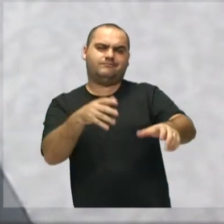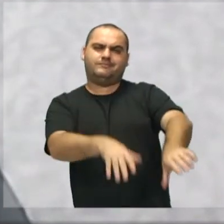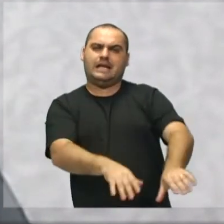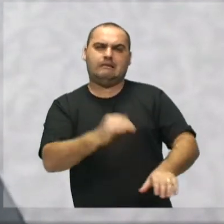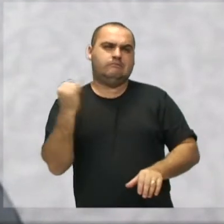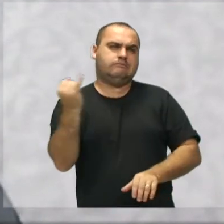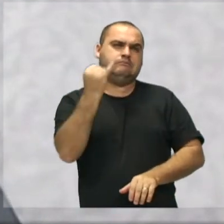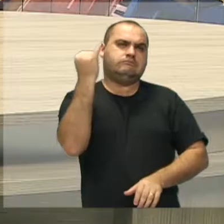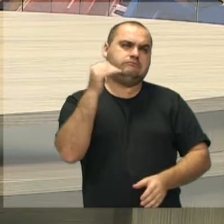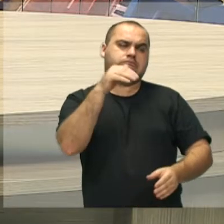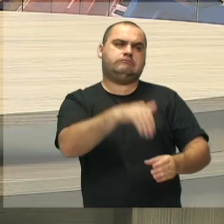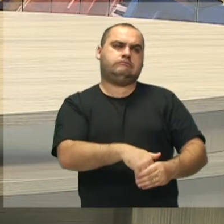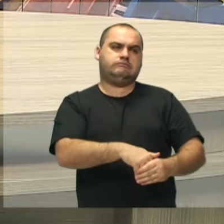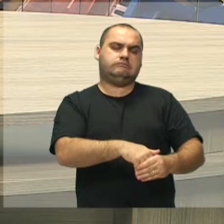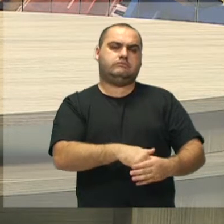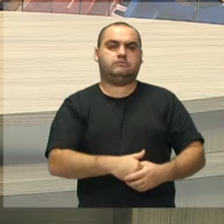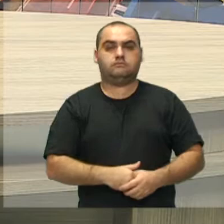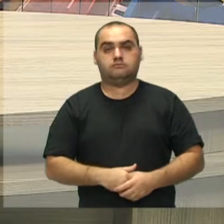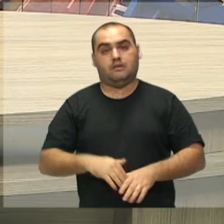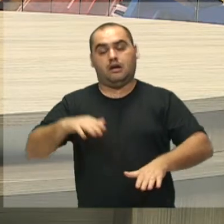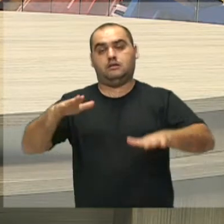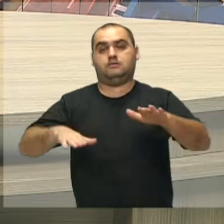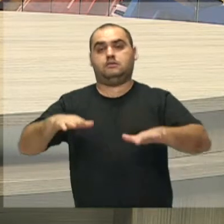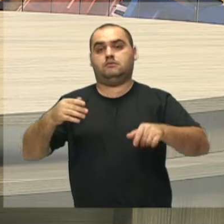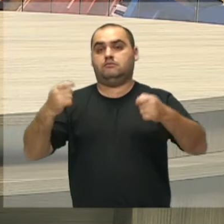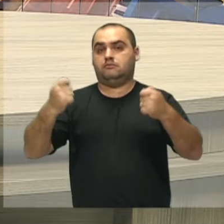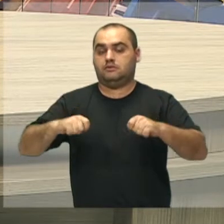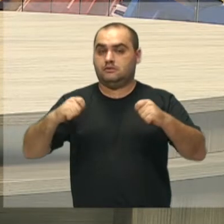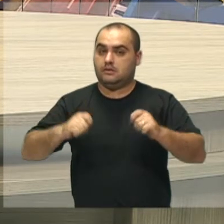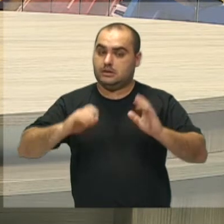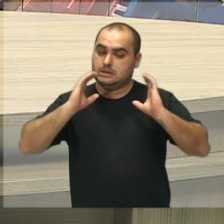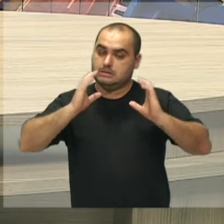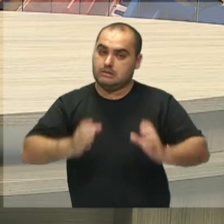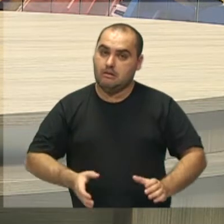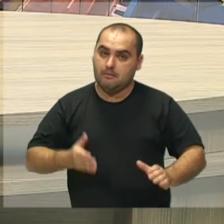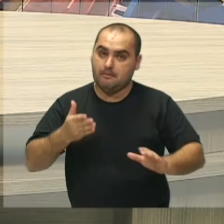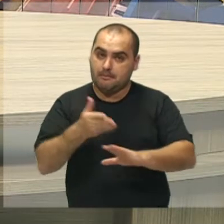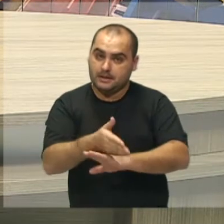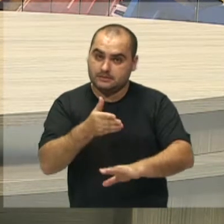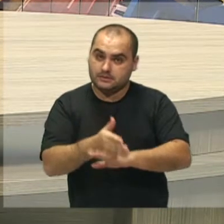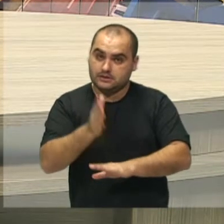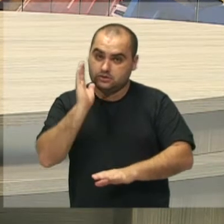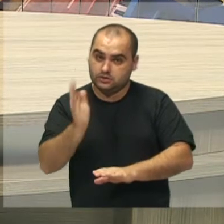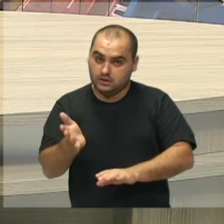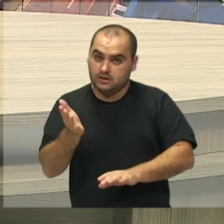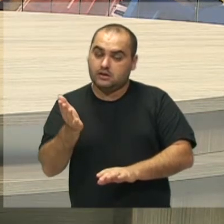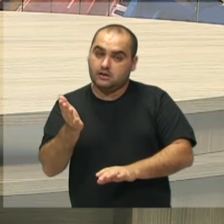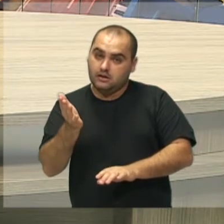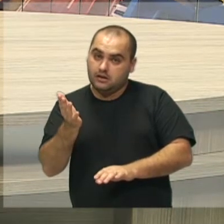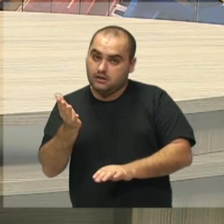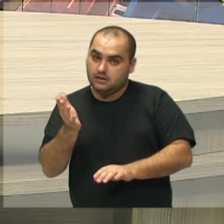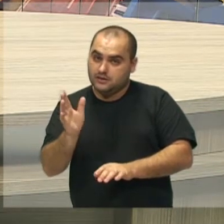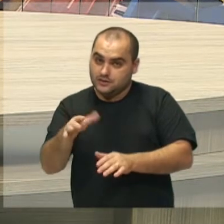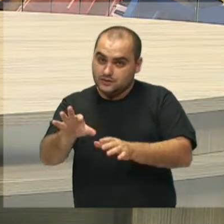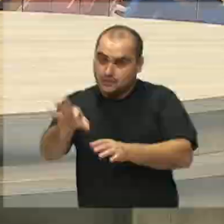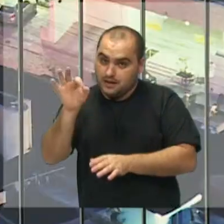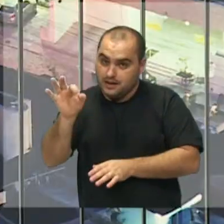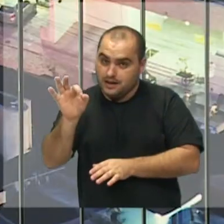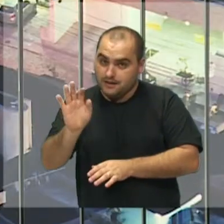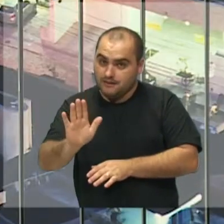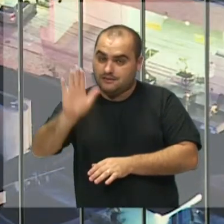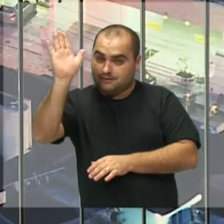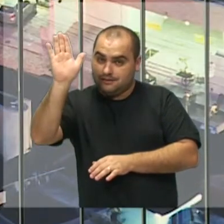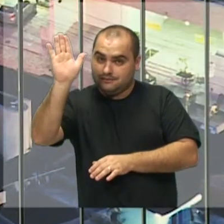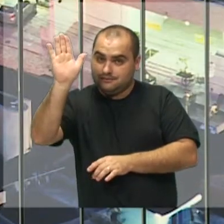jogo. De repente seja necessário que o cidadão comece a participar, então, no primeiro tempo desse jogo,